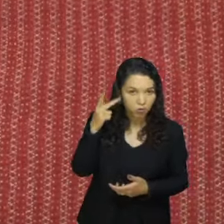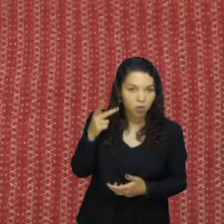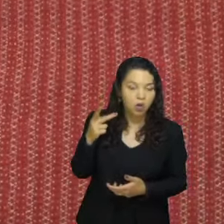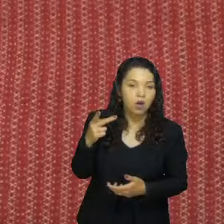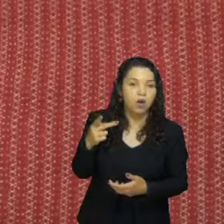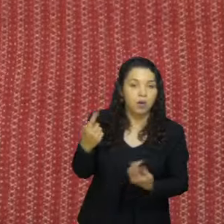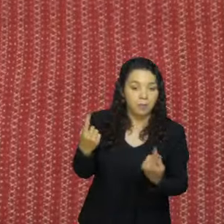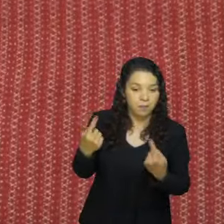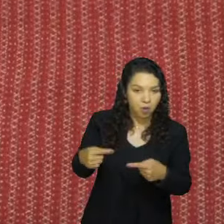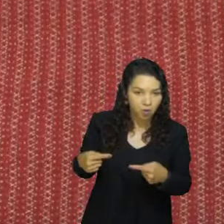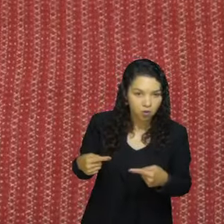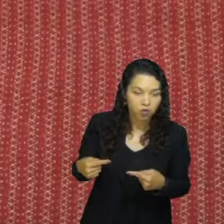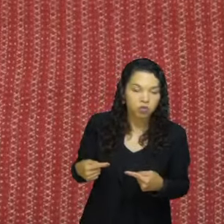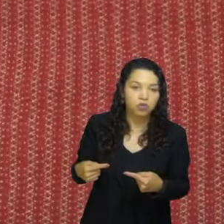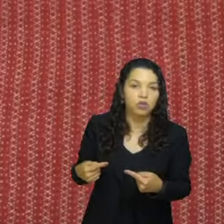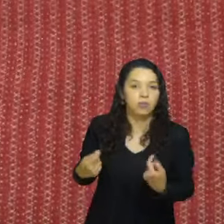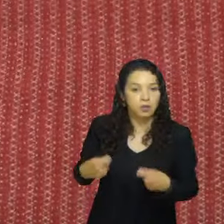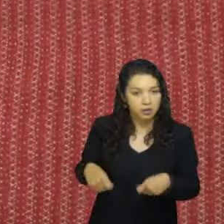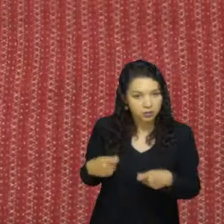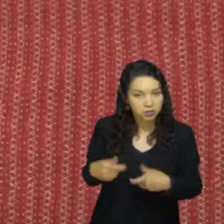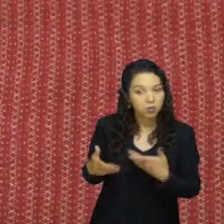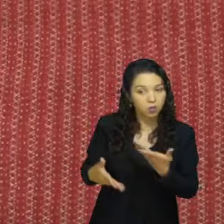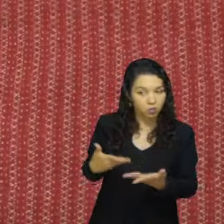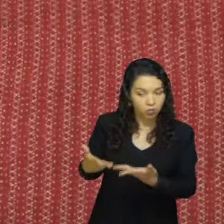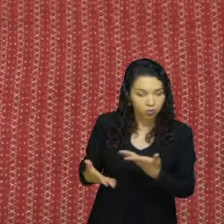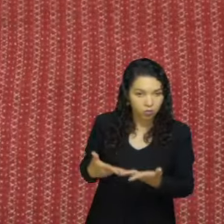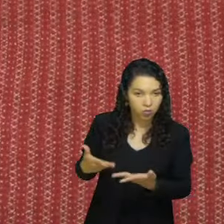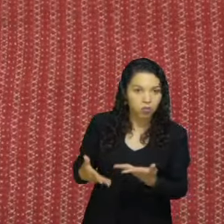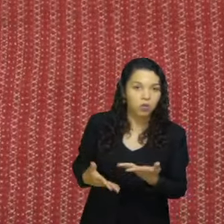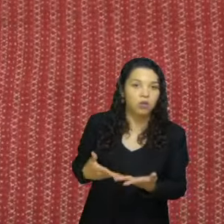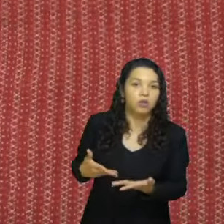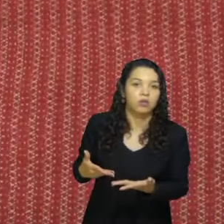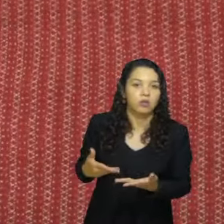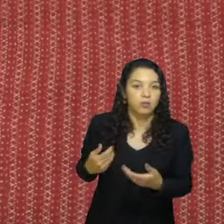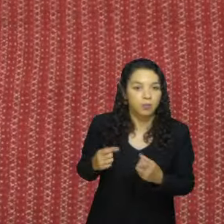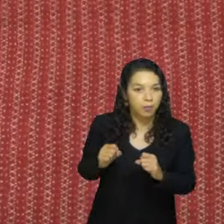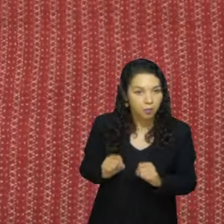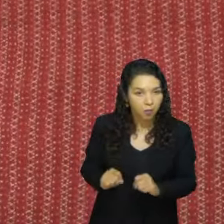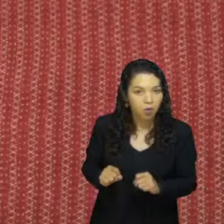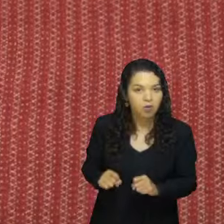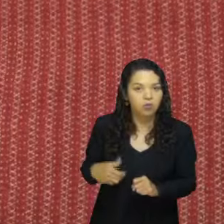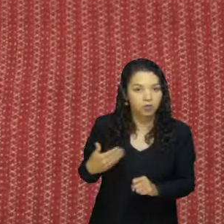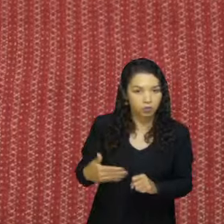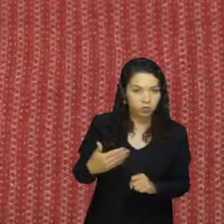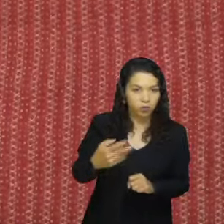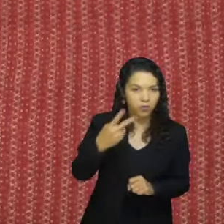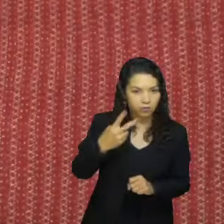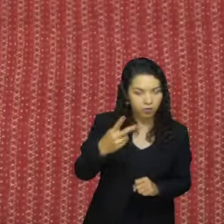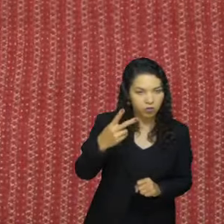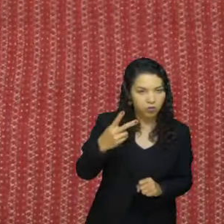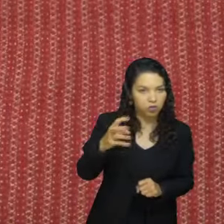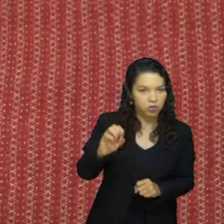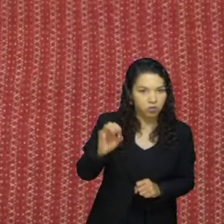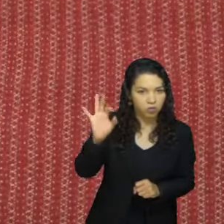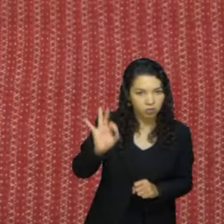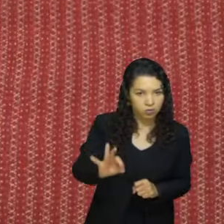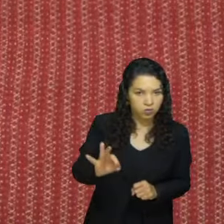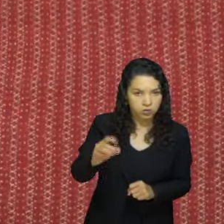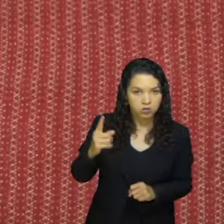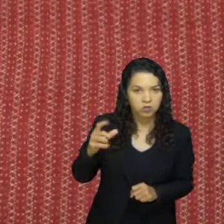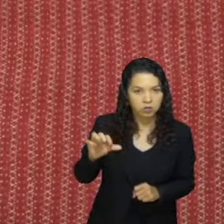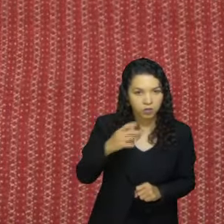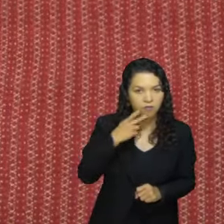sim, porque senão ele vai acabar. Muitas vezes, como o senhor disse, 20%, 19% aproximadamente,